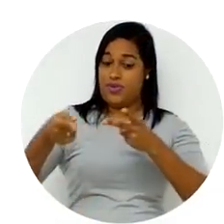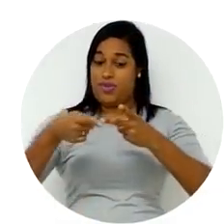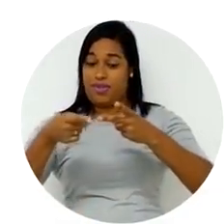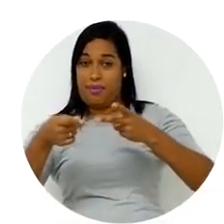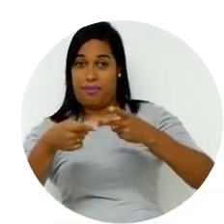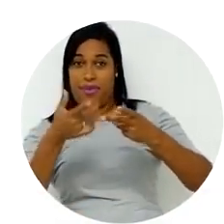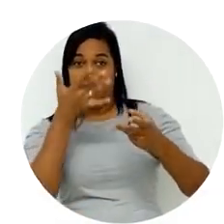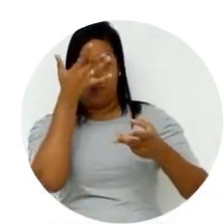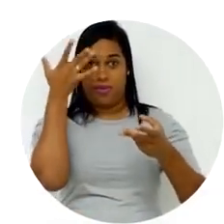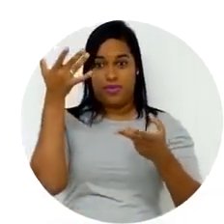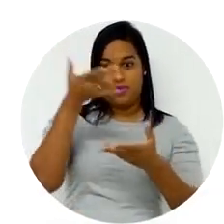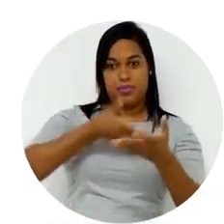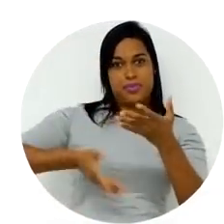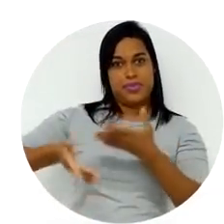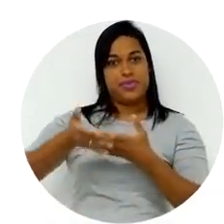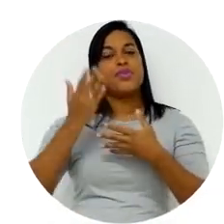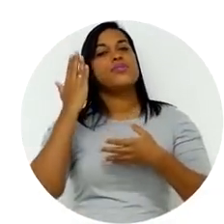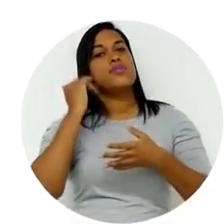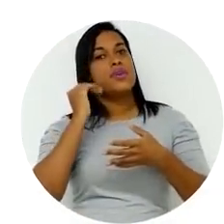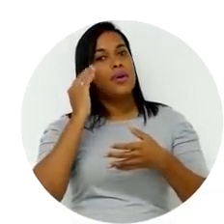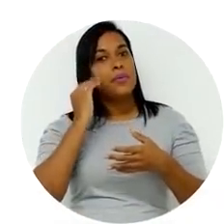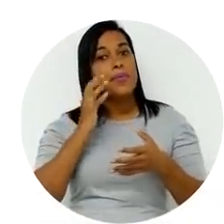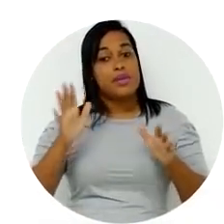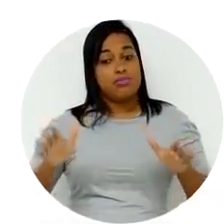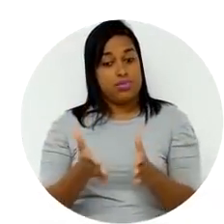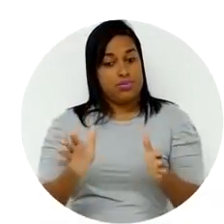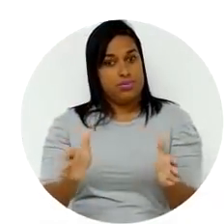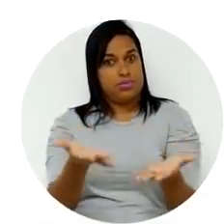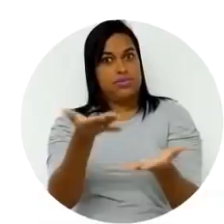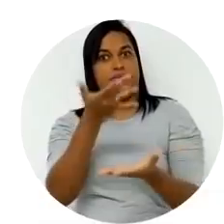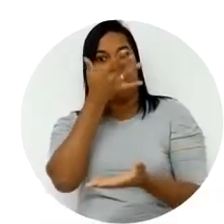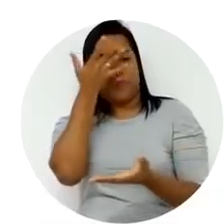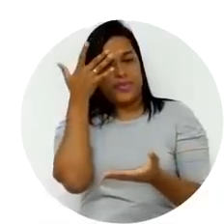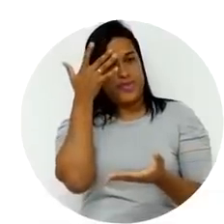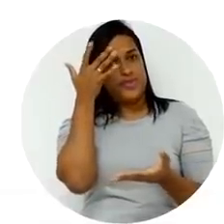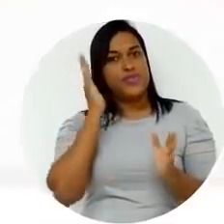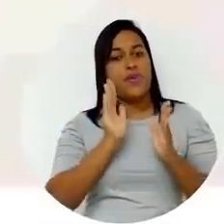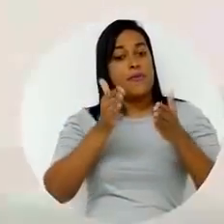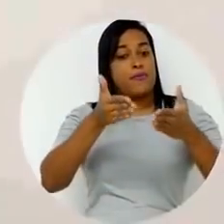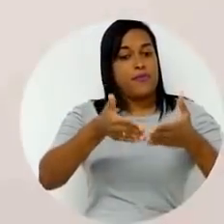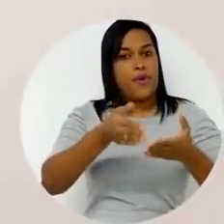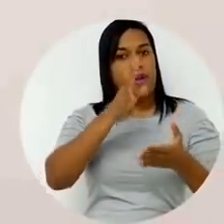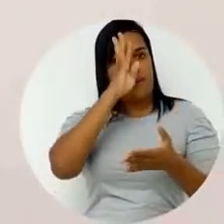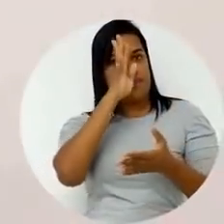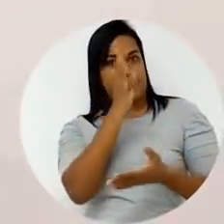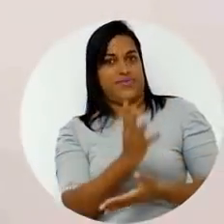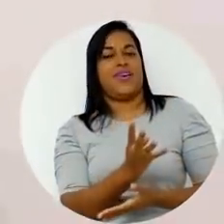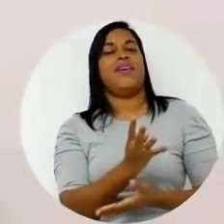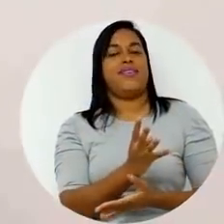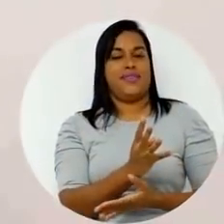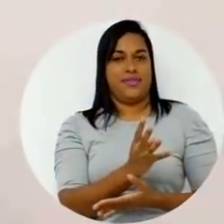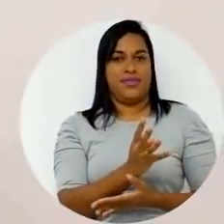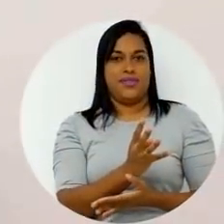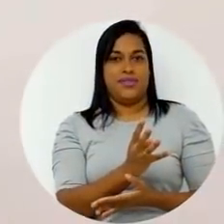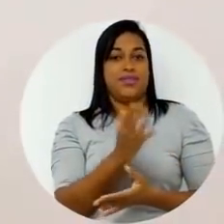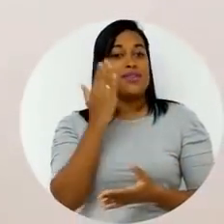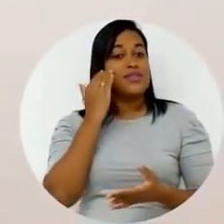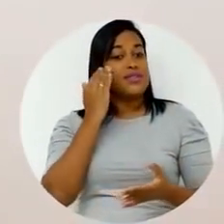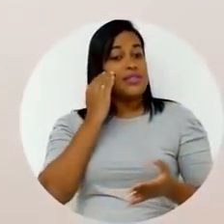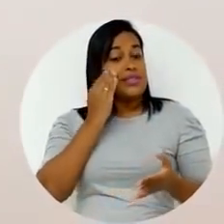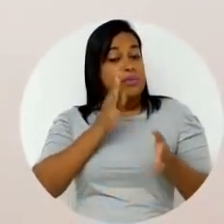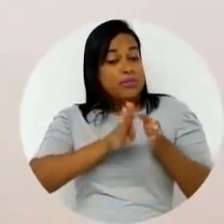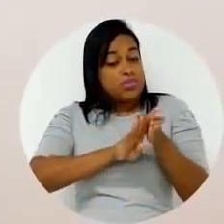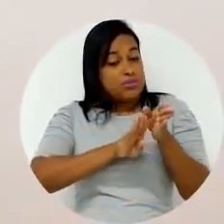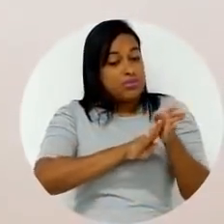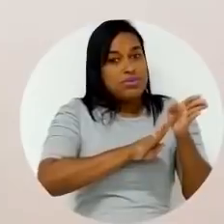relacionamento interpessoal, saber incentivar pessoas, foco em resultados, saber direcionar